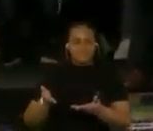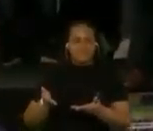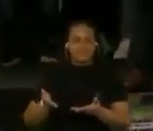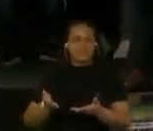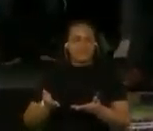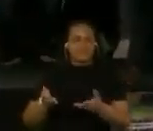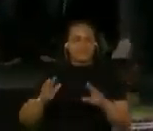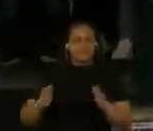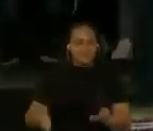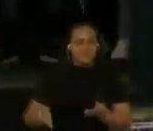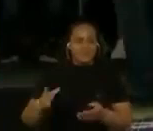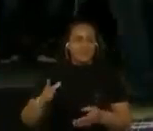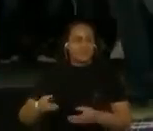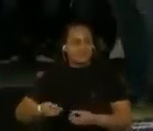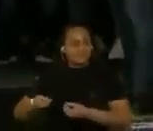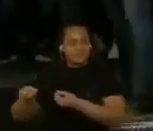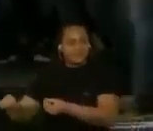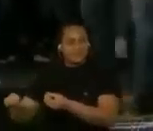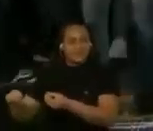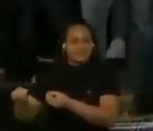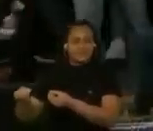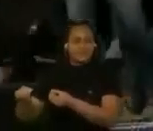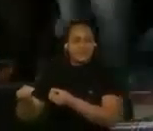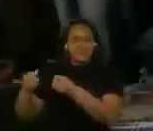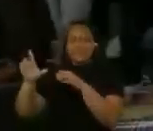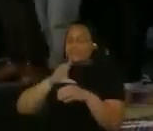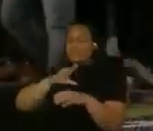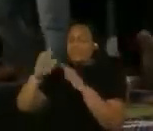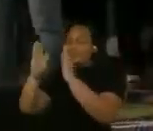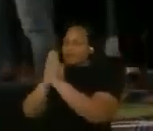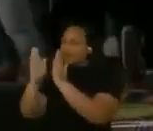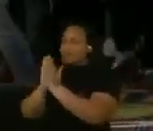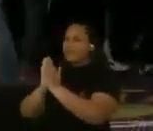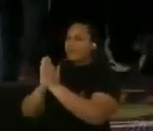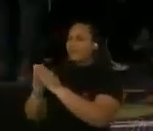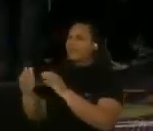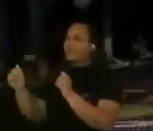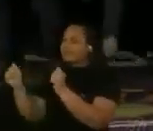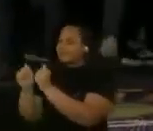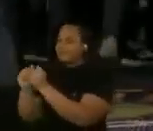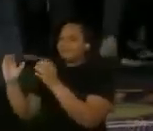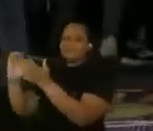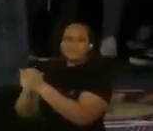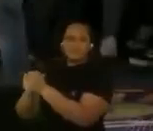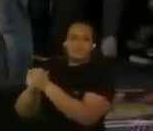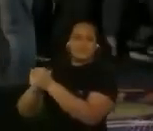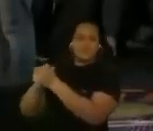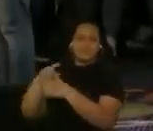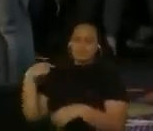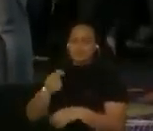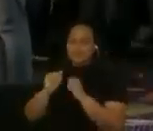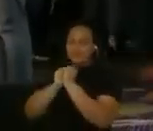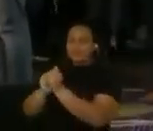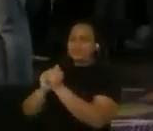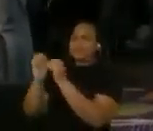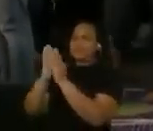Ele vai estar entregando este casal nas mãos do Senhor. Amém? Você pode aplaudir. Ele me permite, às vezes ele não gosta